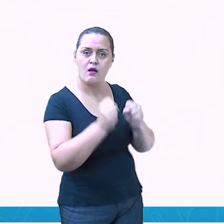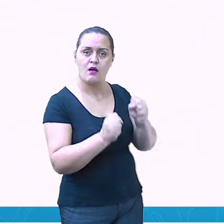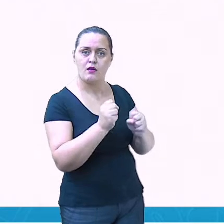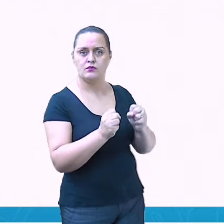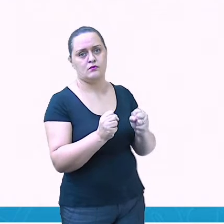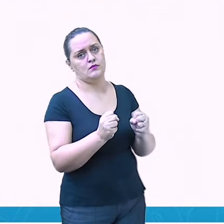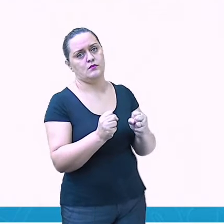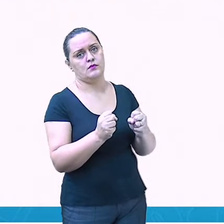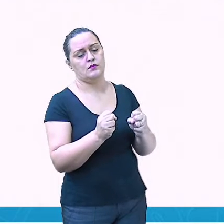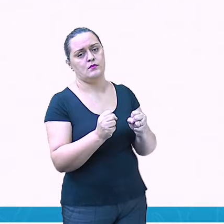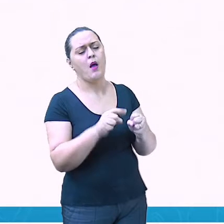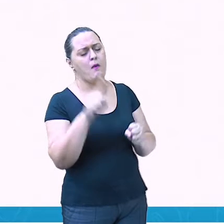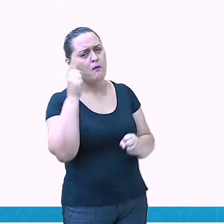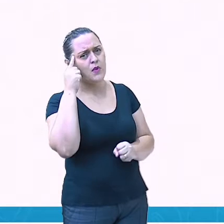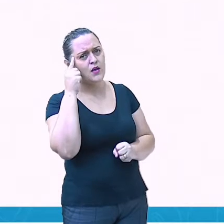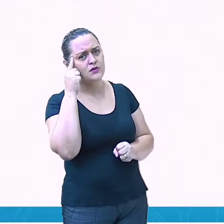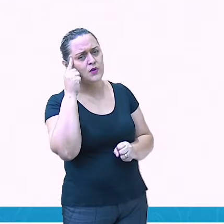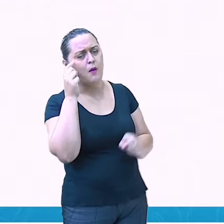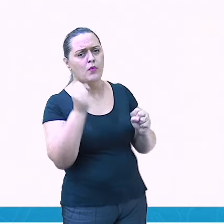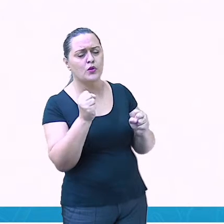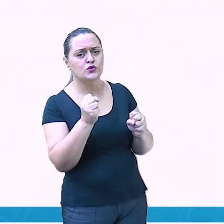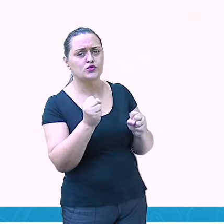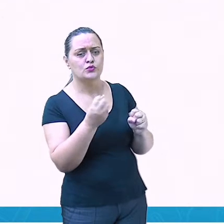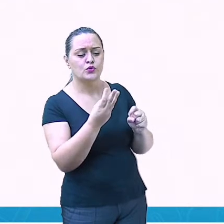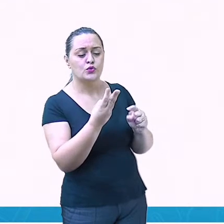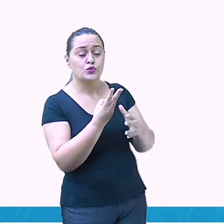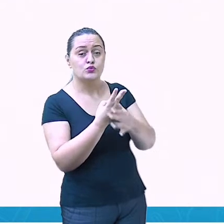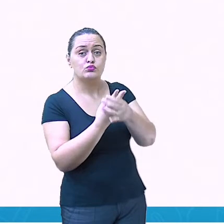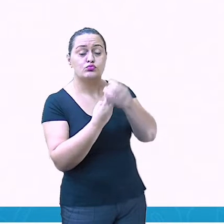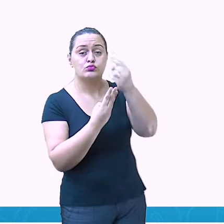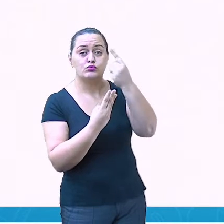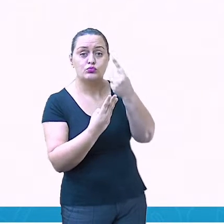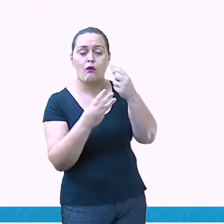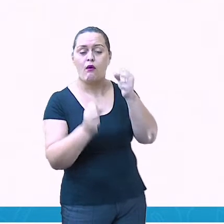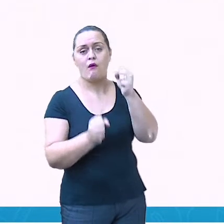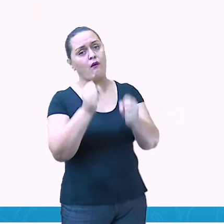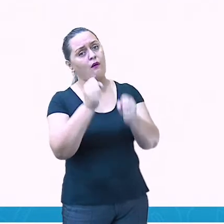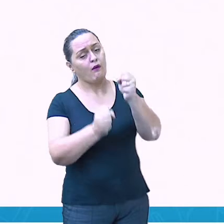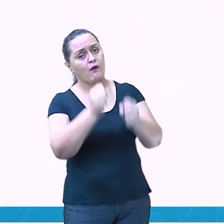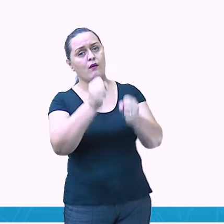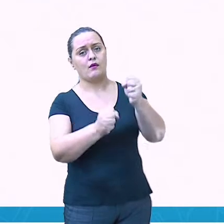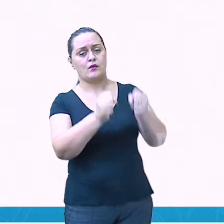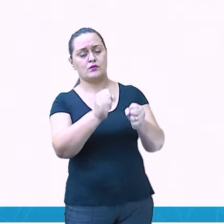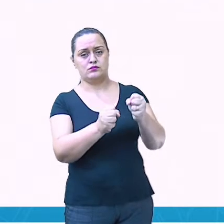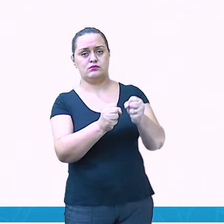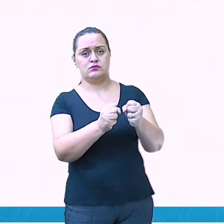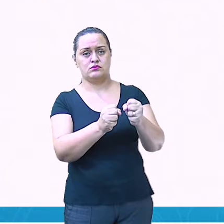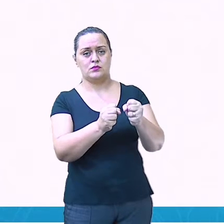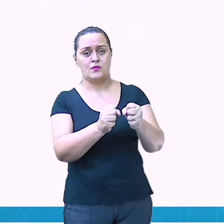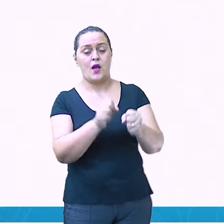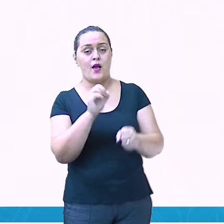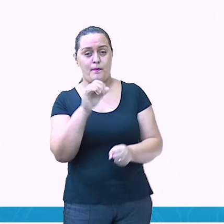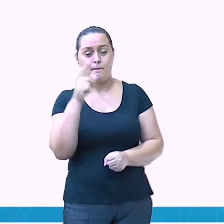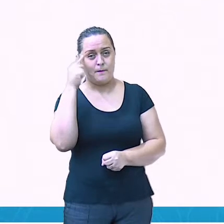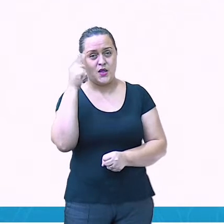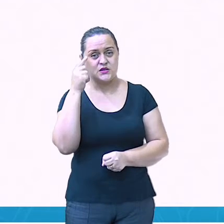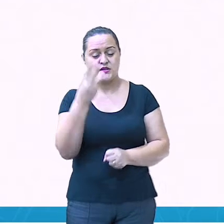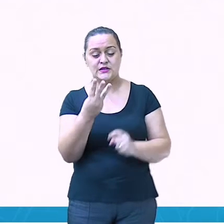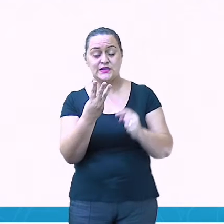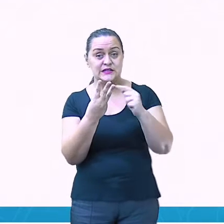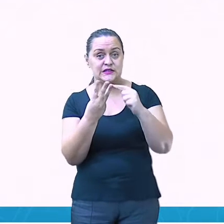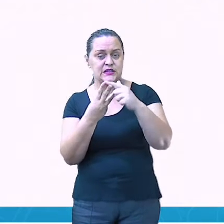processo? Muitas vezes tem um colega de trabalho que mora ao lado, podemos fazer um rodízio. Hoje vamos no meu carro,